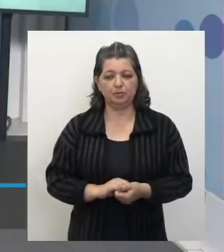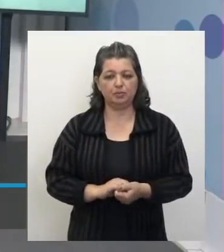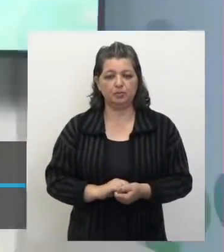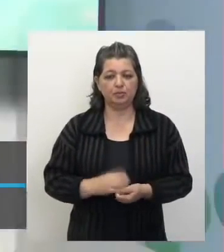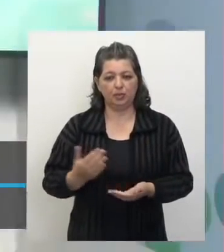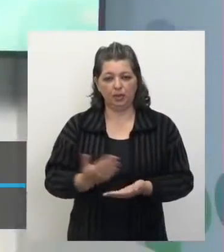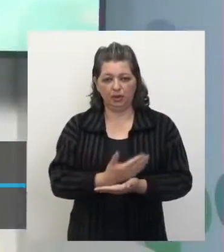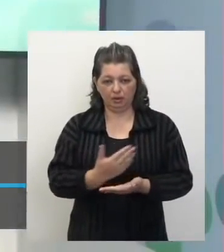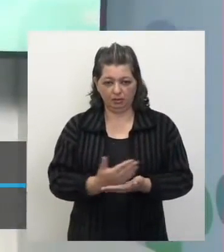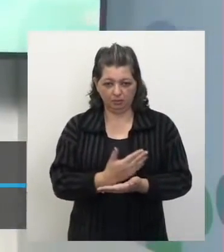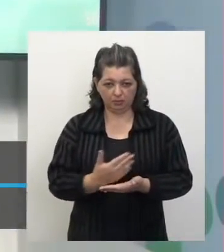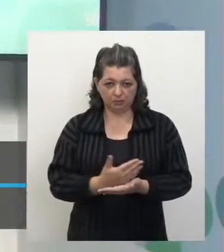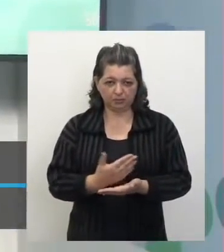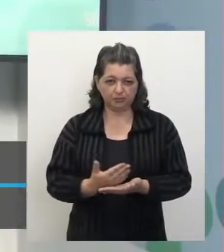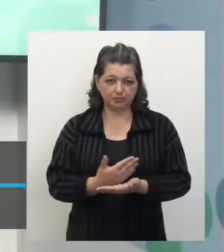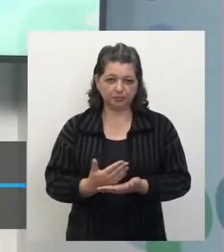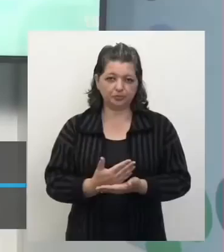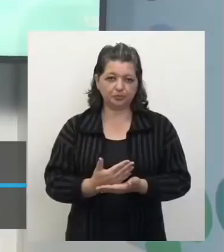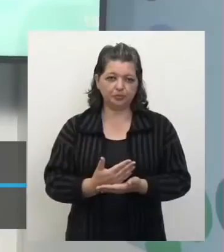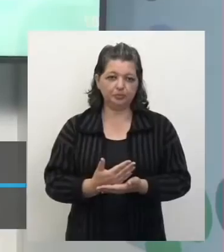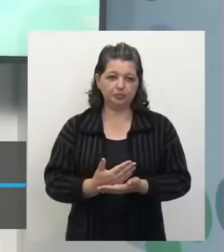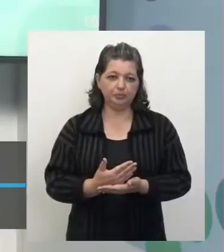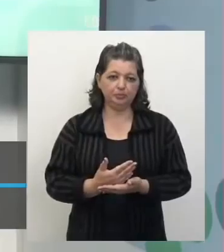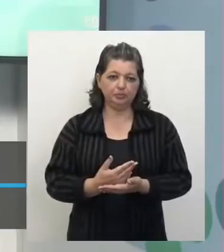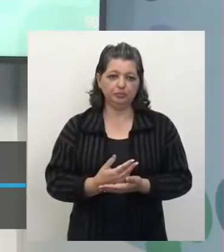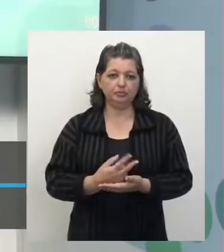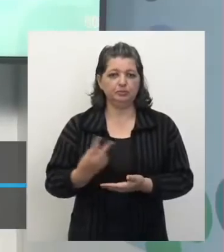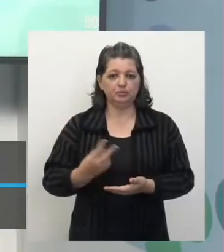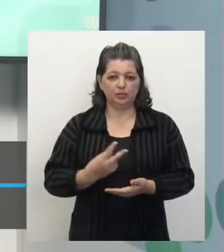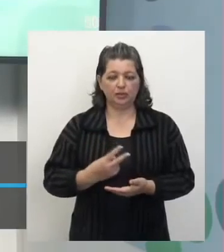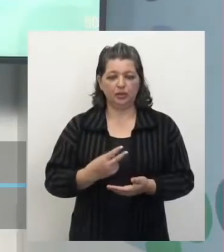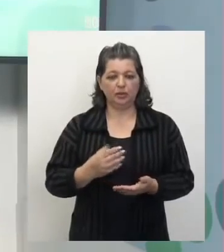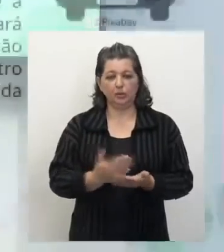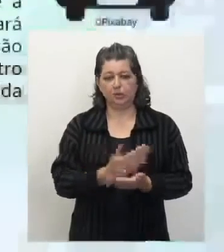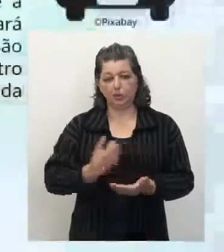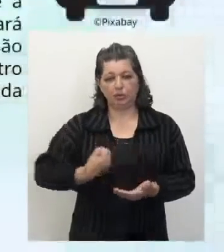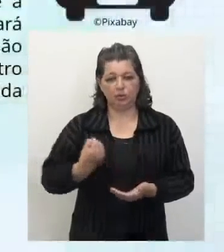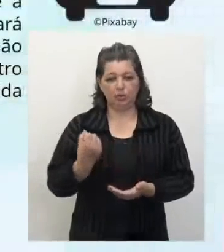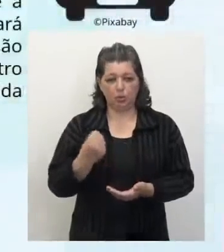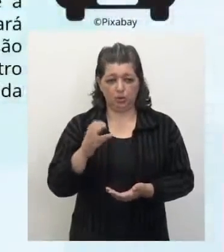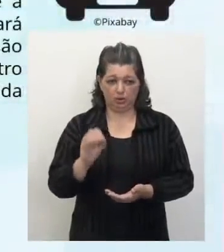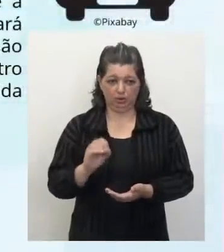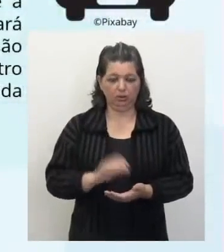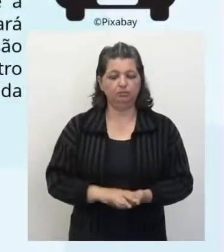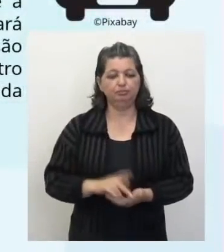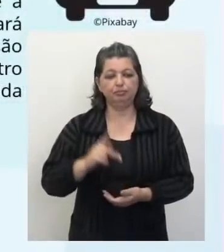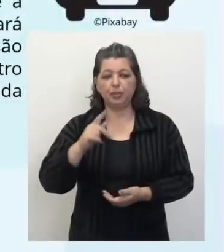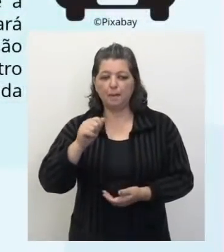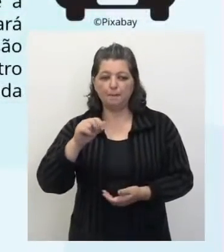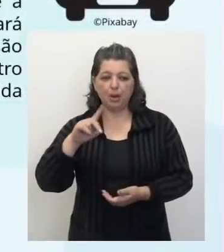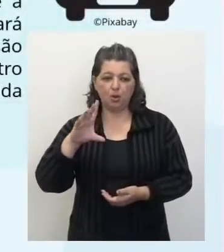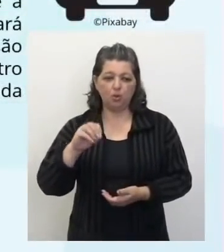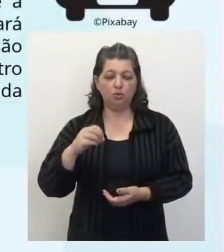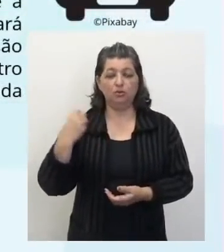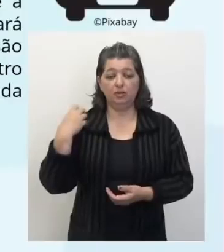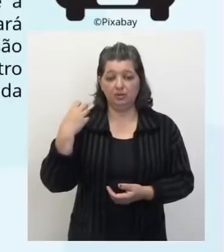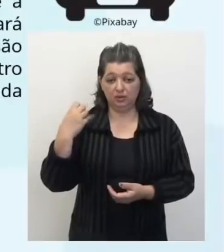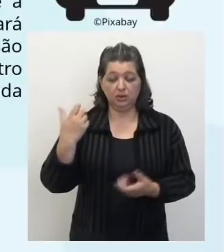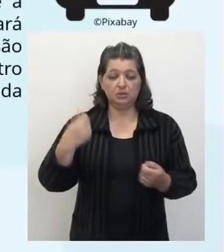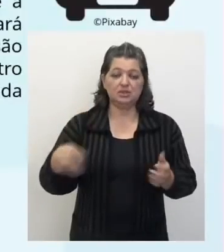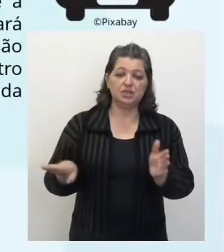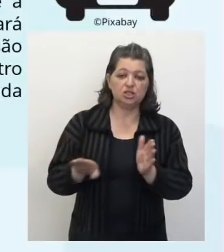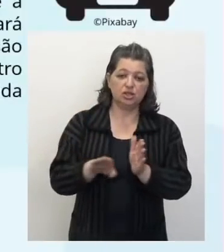resolverem esse exercício? Acho que dá, né? Tá? Faz com calma, tá? E aí expõe o seu raciocínio e o resultado. 3 minutinhos e a gente